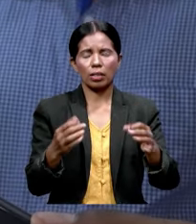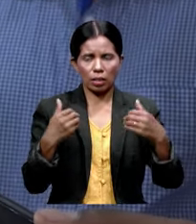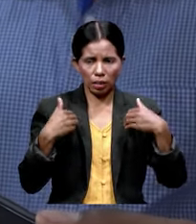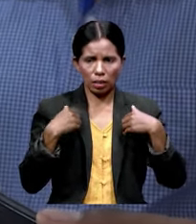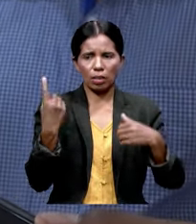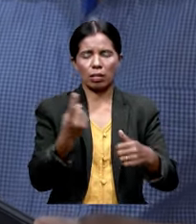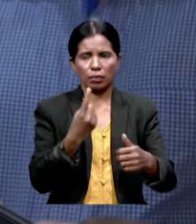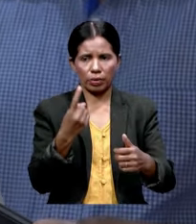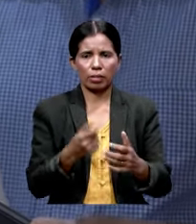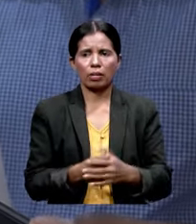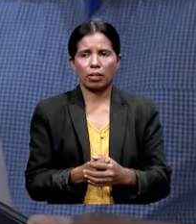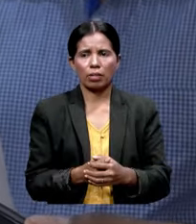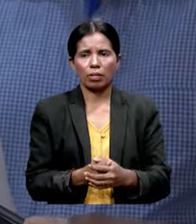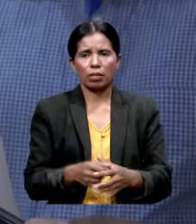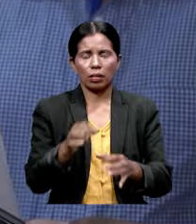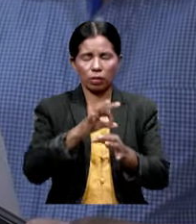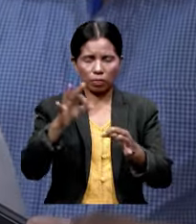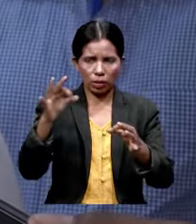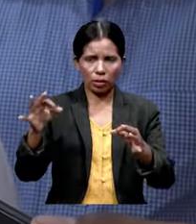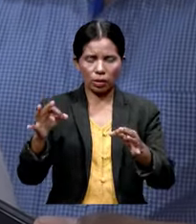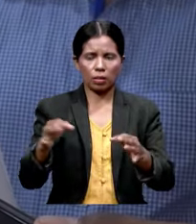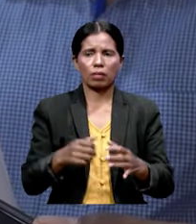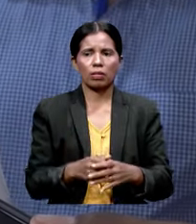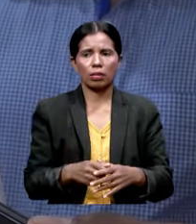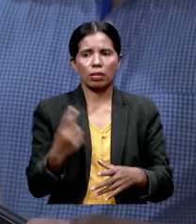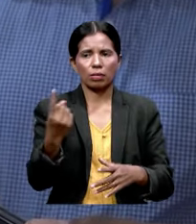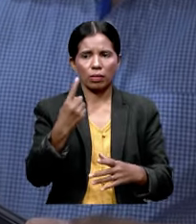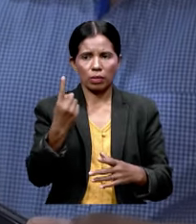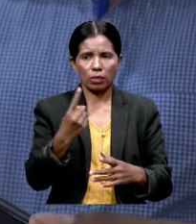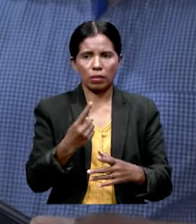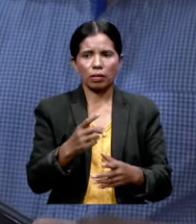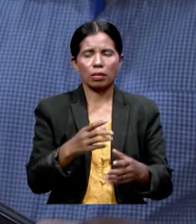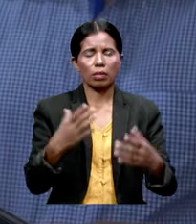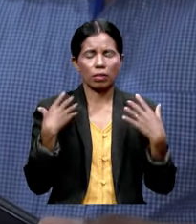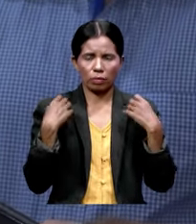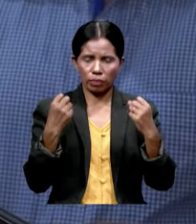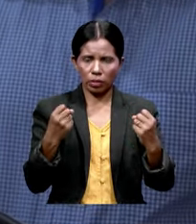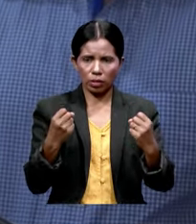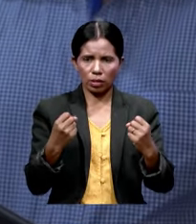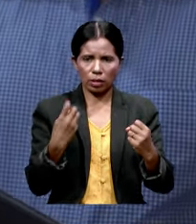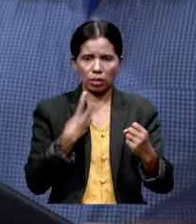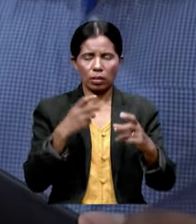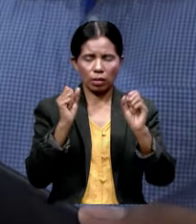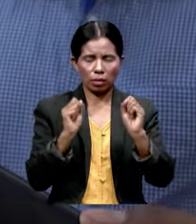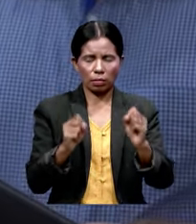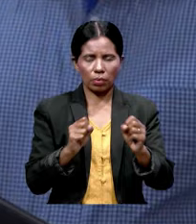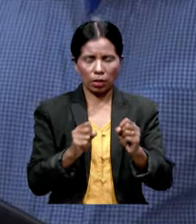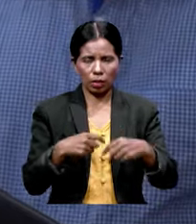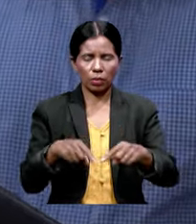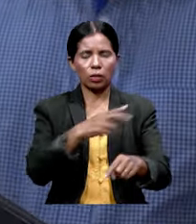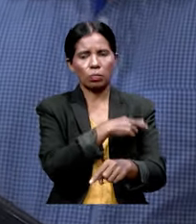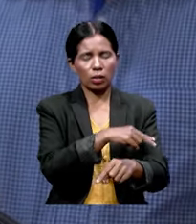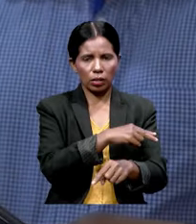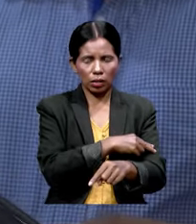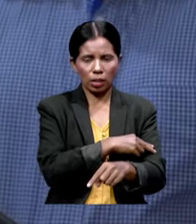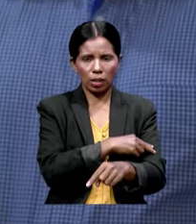fatinia a espírito na fatinia ia semangat kataka si bele cura ho didia ma ira